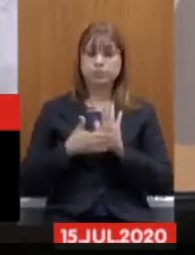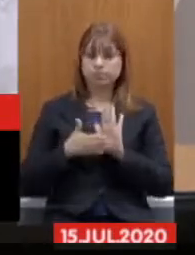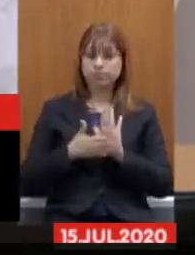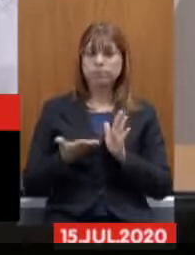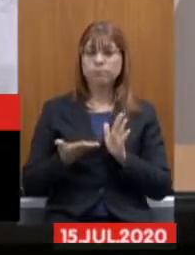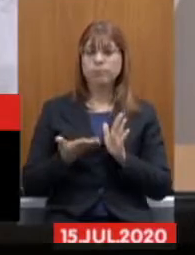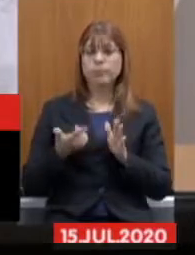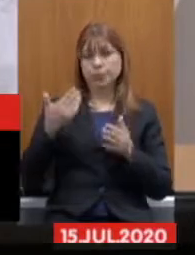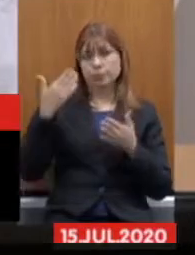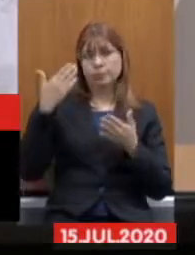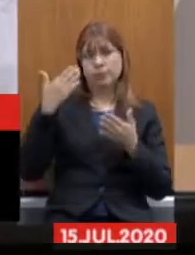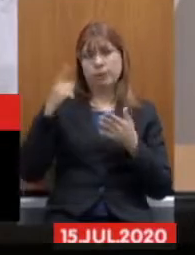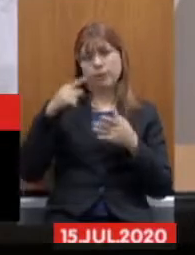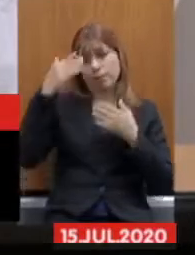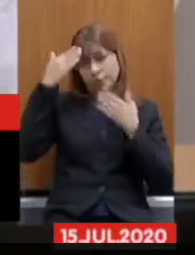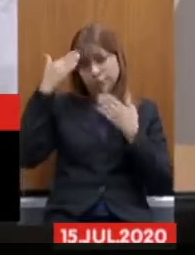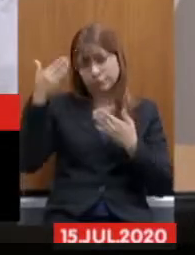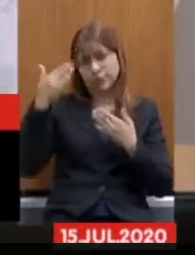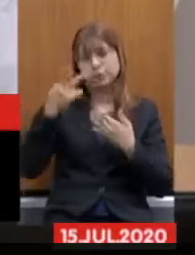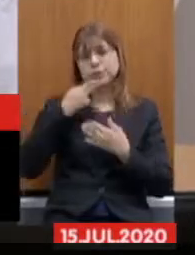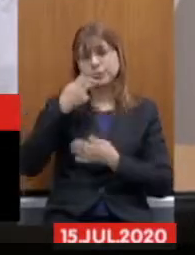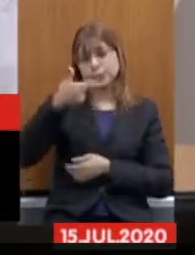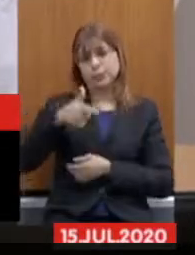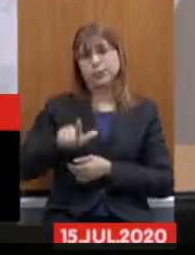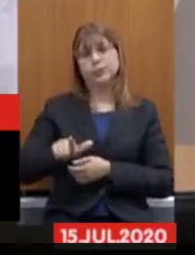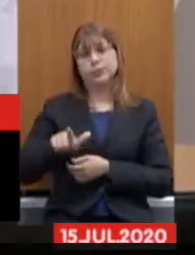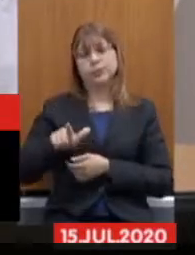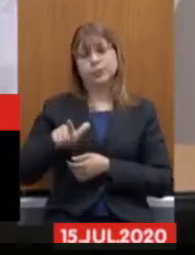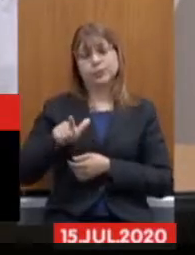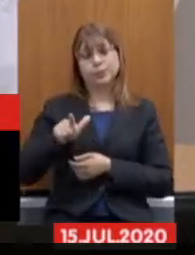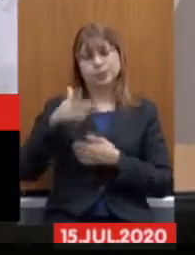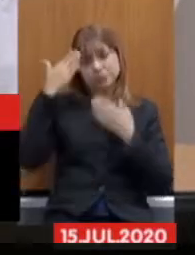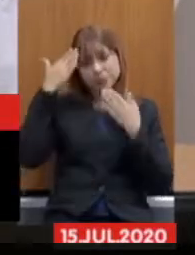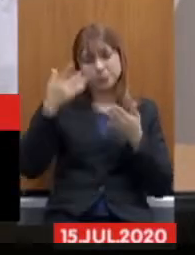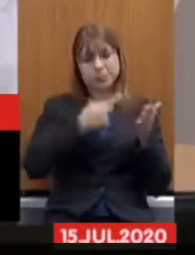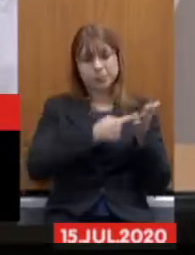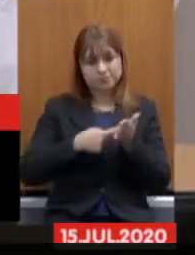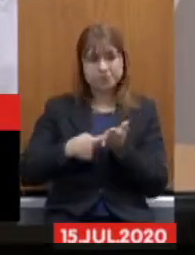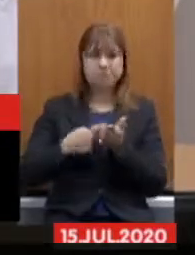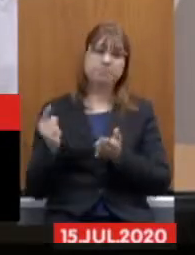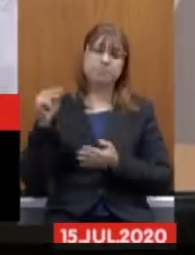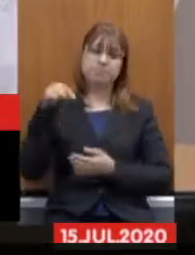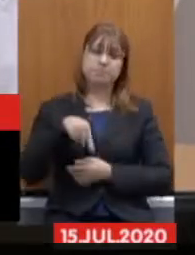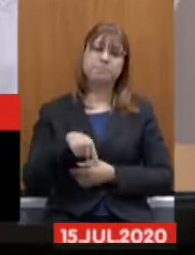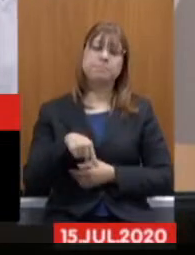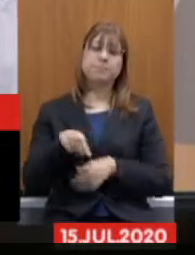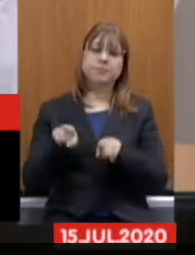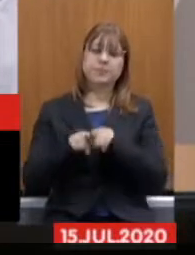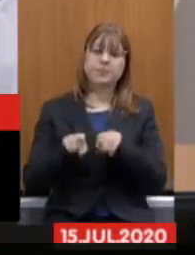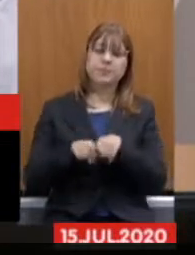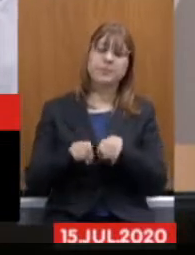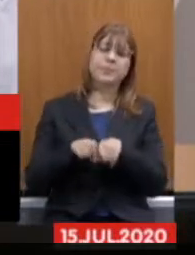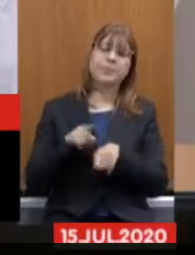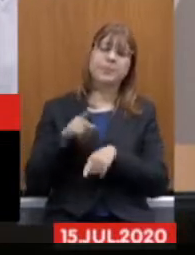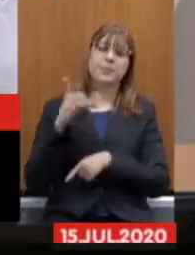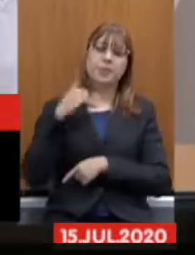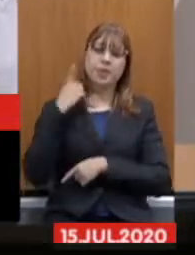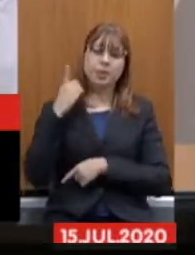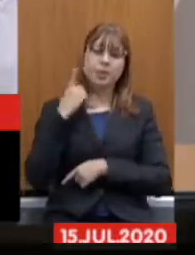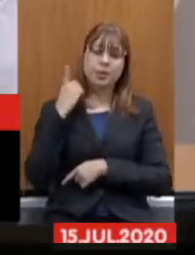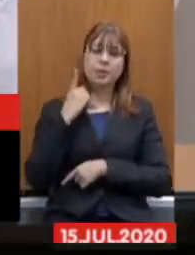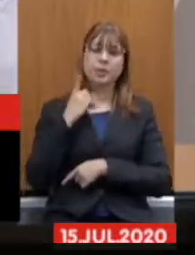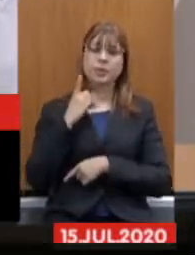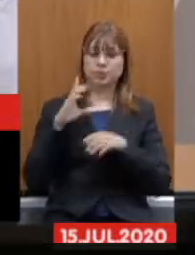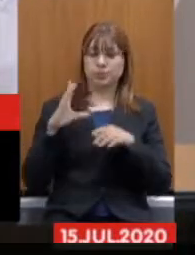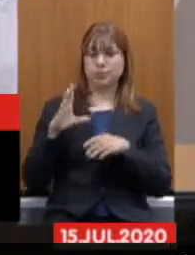agradeci agradeço e reitero a o convite adaptar cristiano e o deputado dessa casa